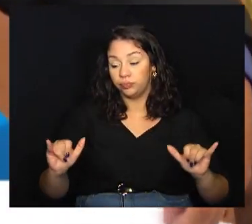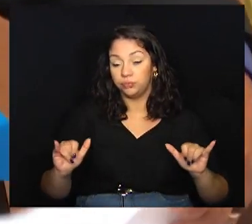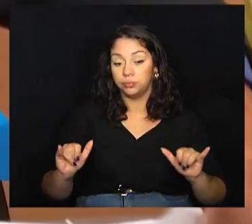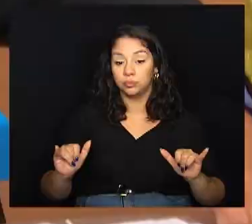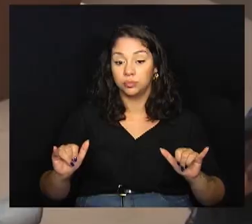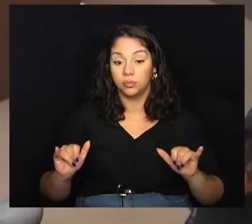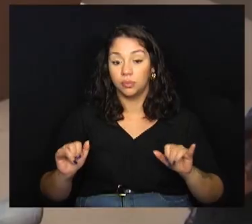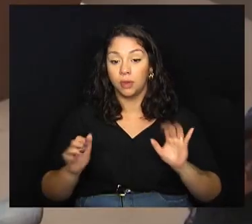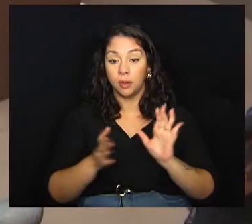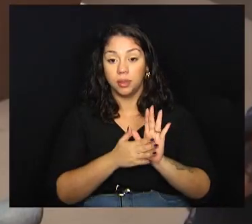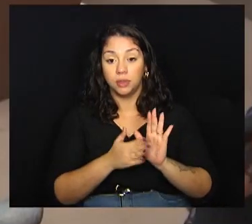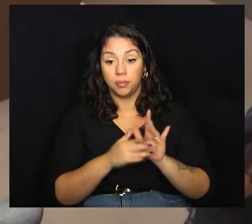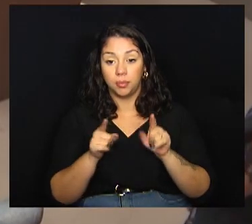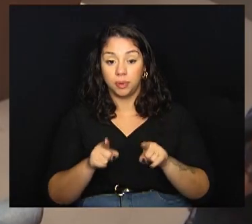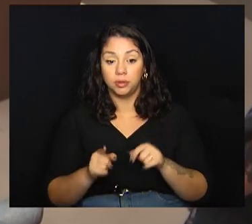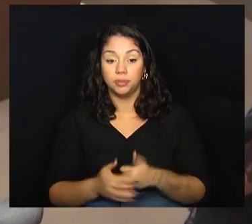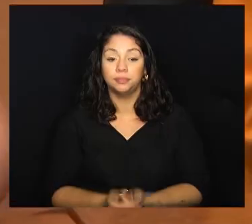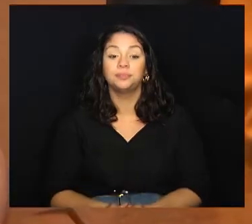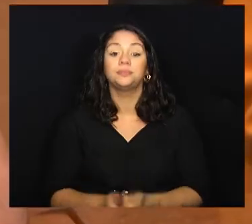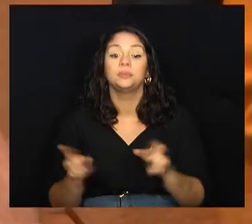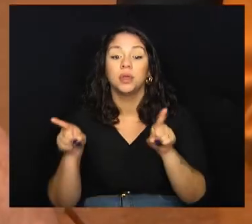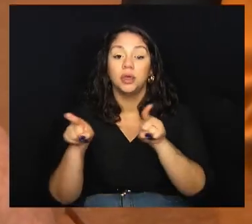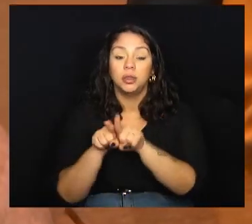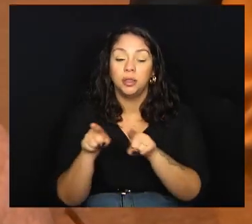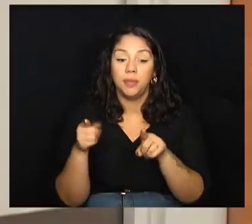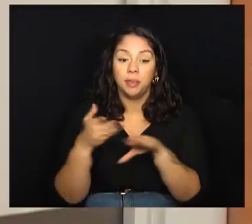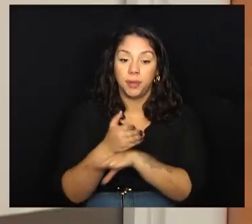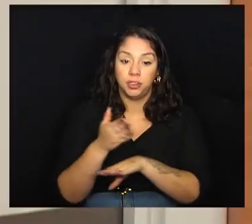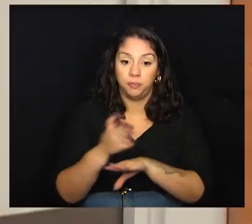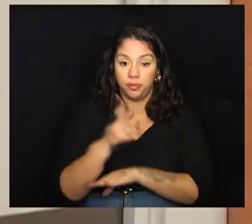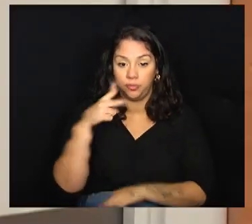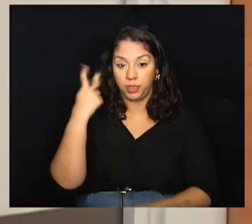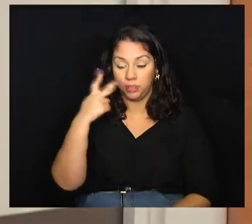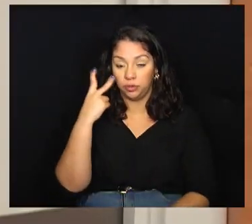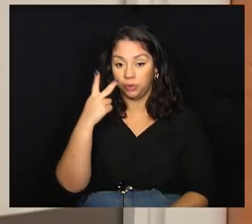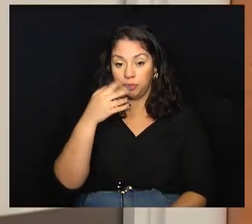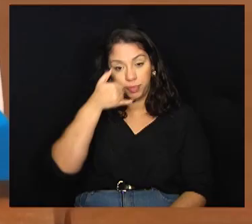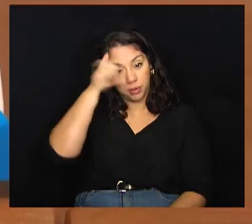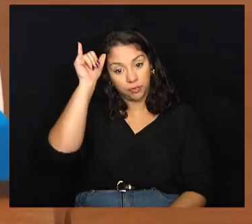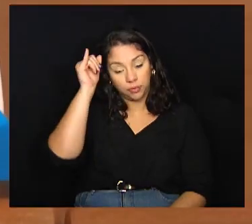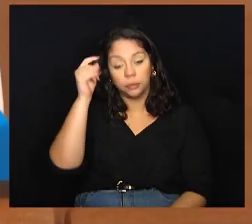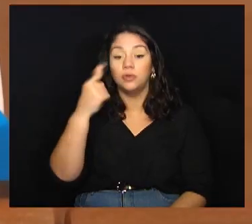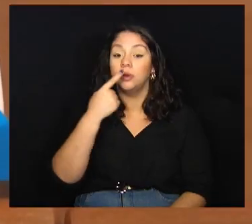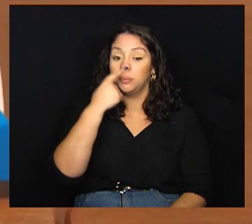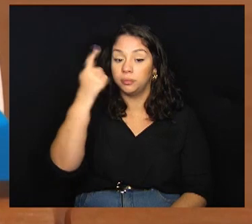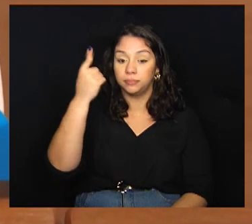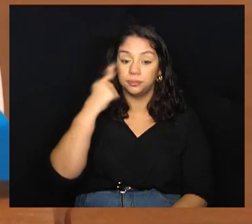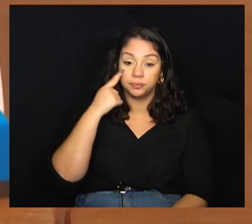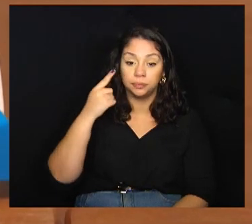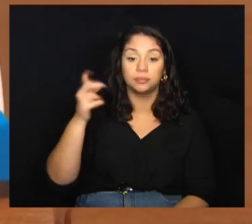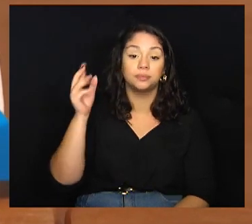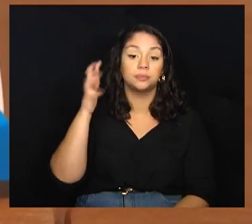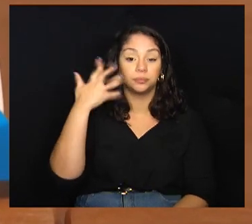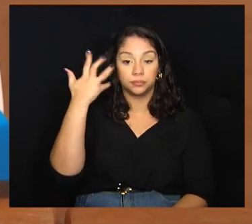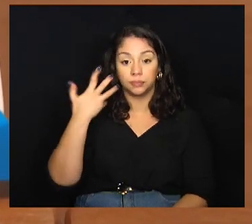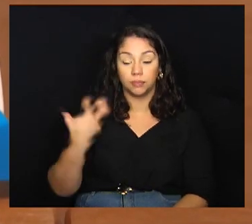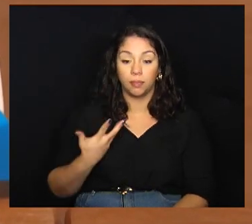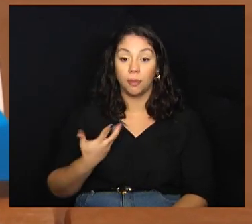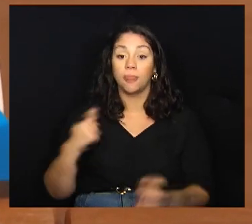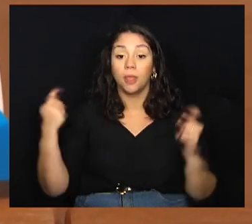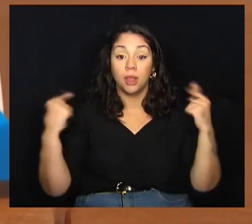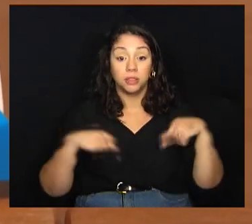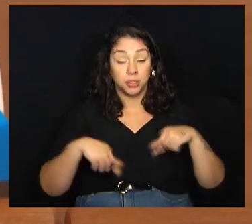essa proposta. Também participaram o vereador Paulo Búfalo e as vereadoras Paola Miguel e Guida Calisto. Uma cidade que